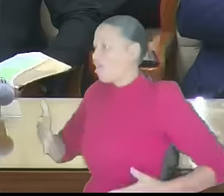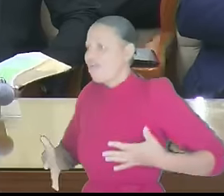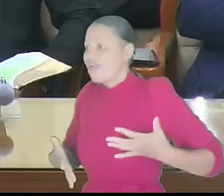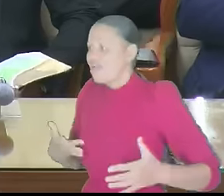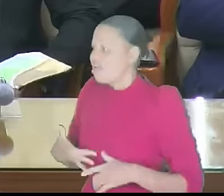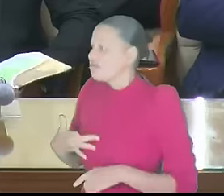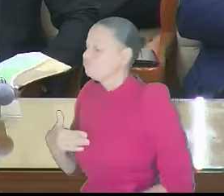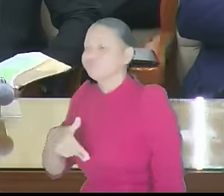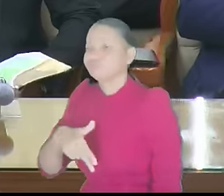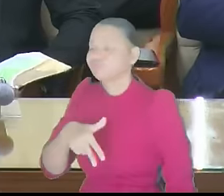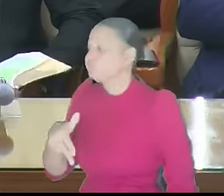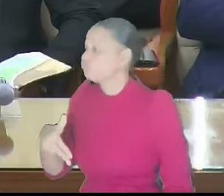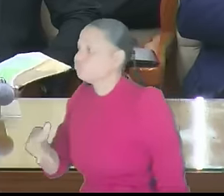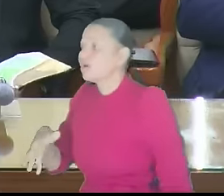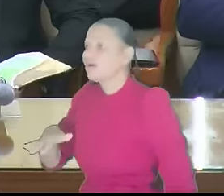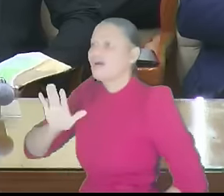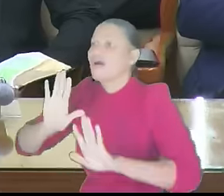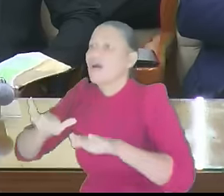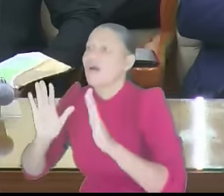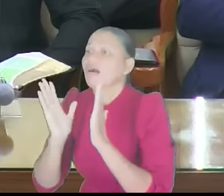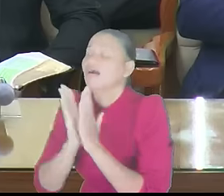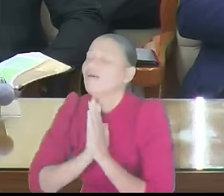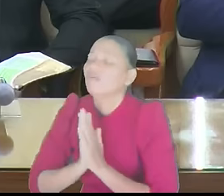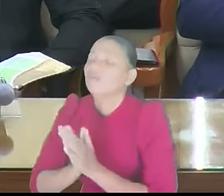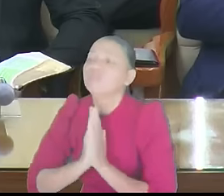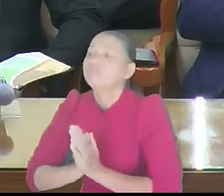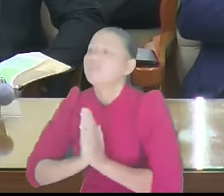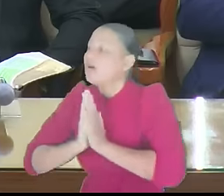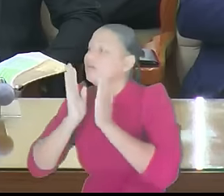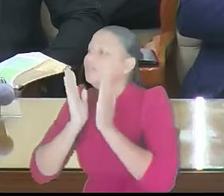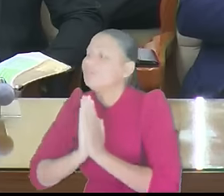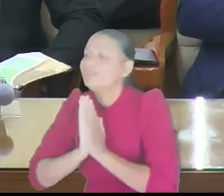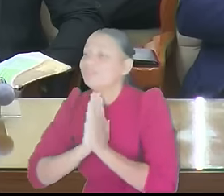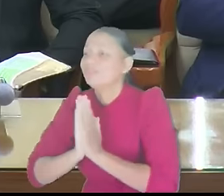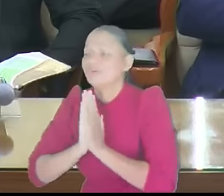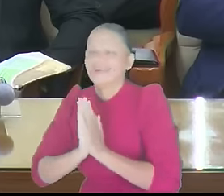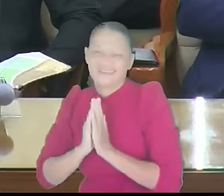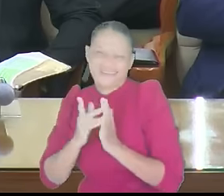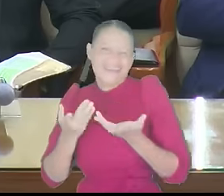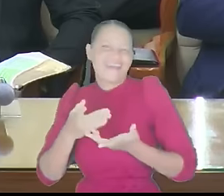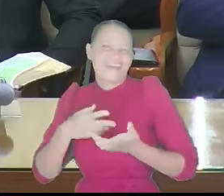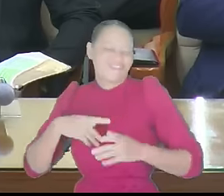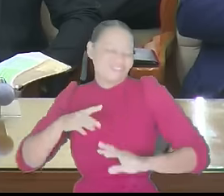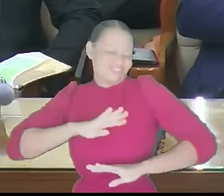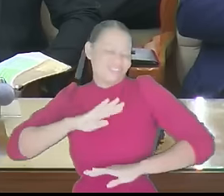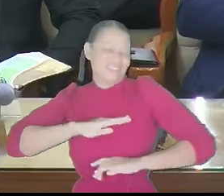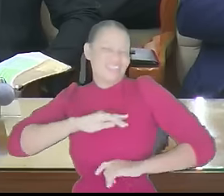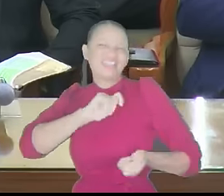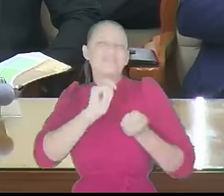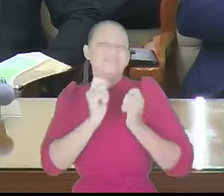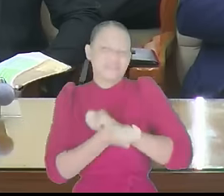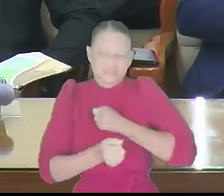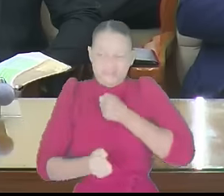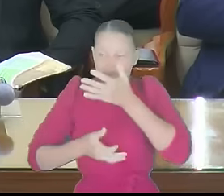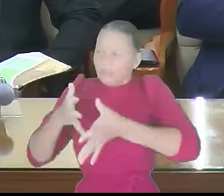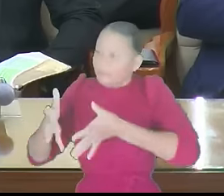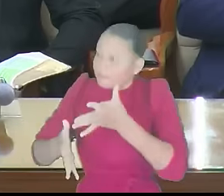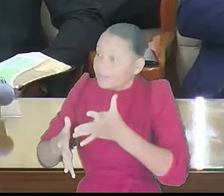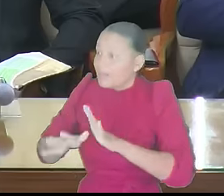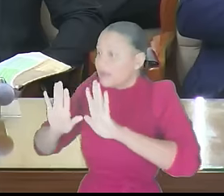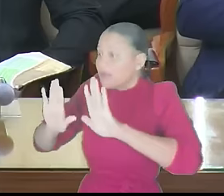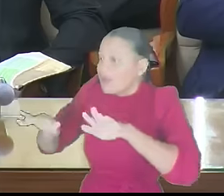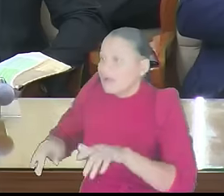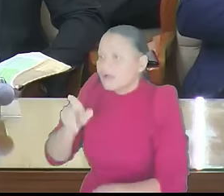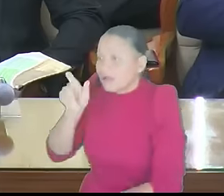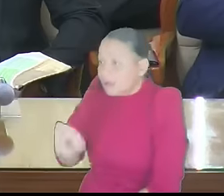e ela pediu, pelo amor de Deus, na força da expressão, de que se as filhas de